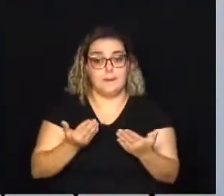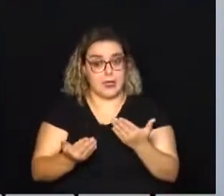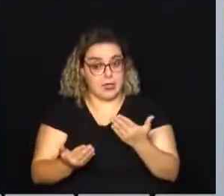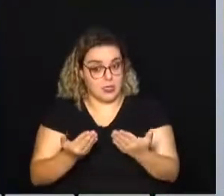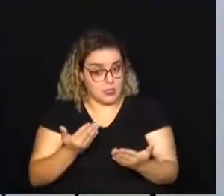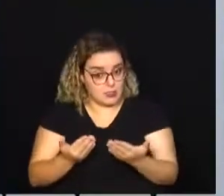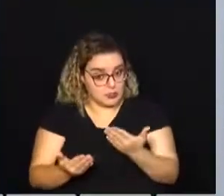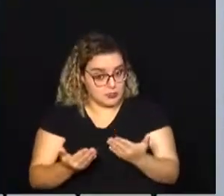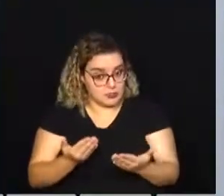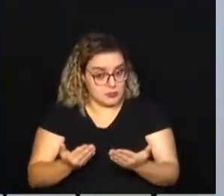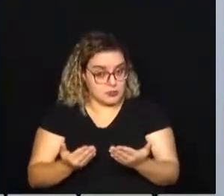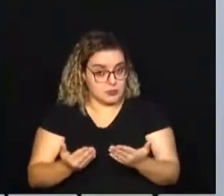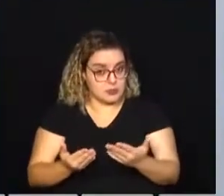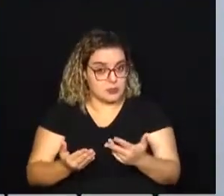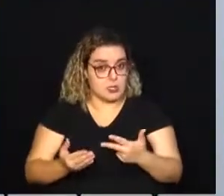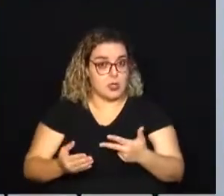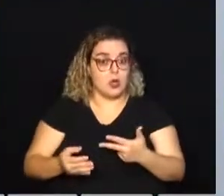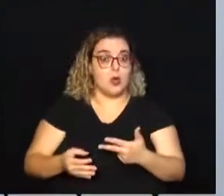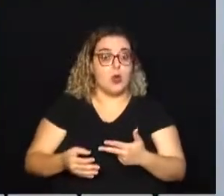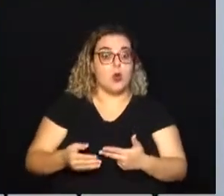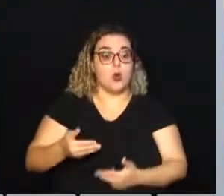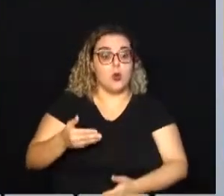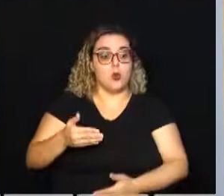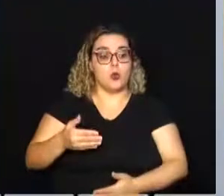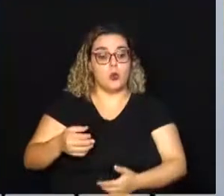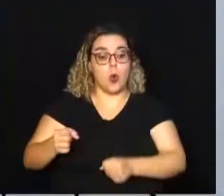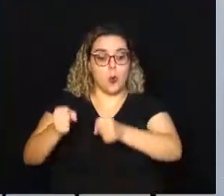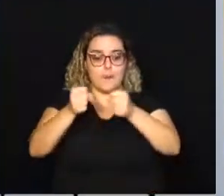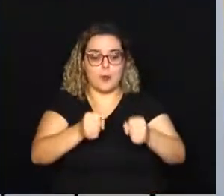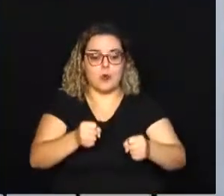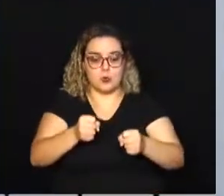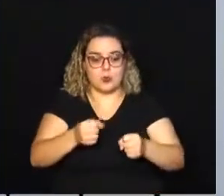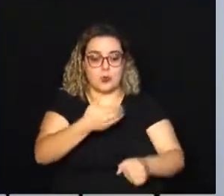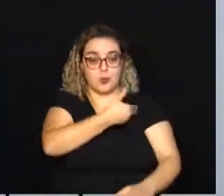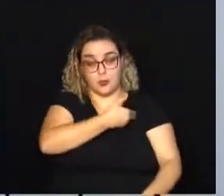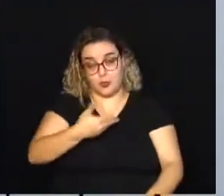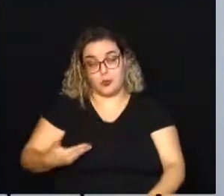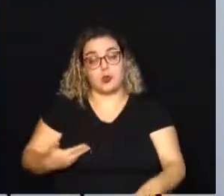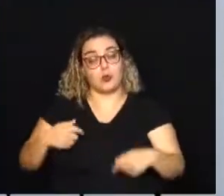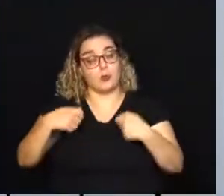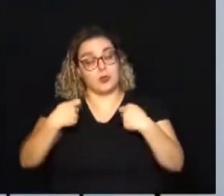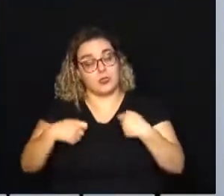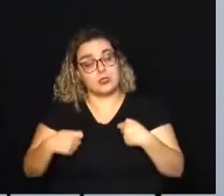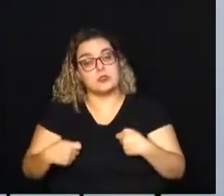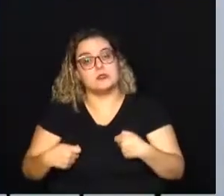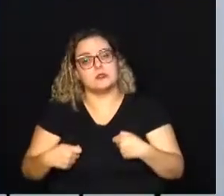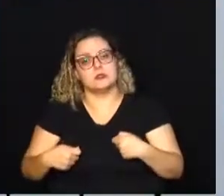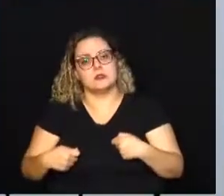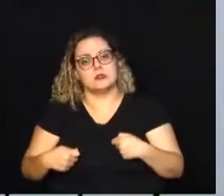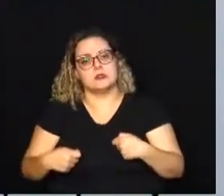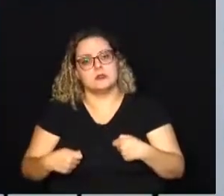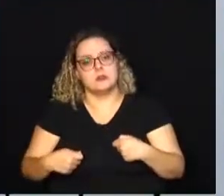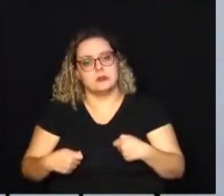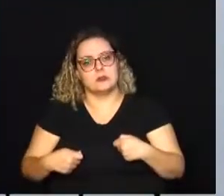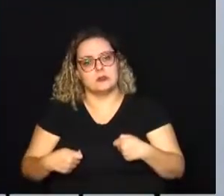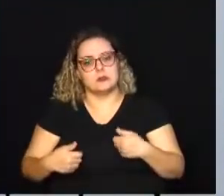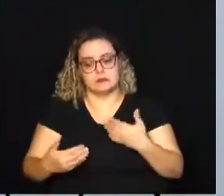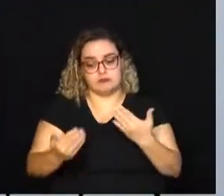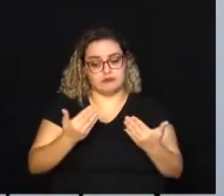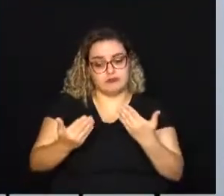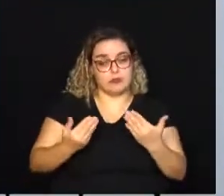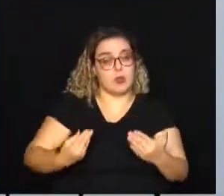poder público precisa atuar no sentido de colocar a vida e a saúde em primeiro